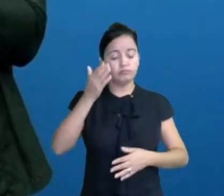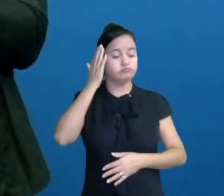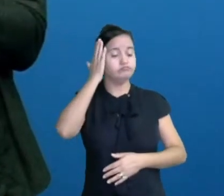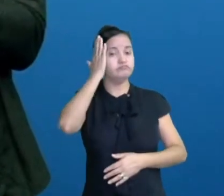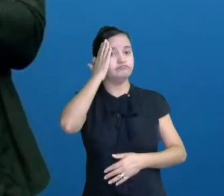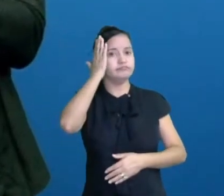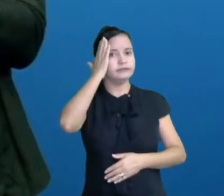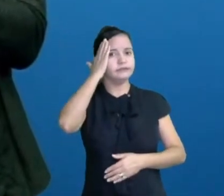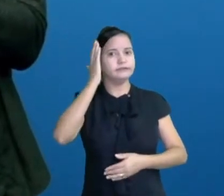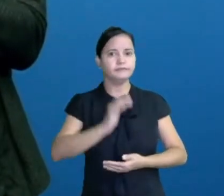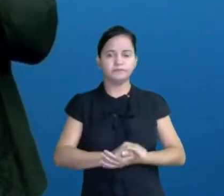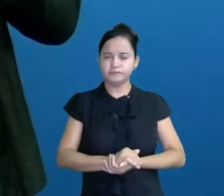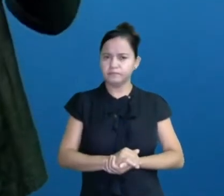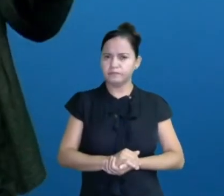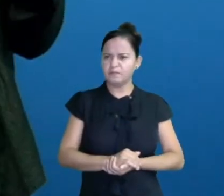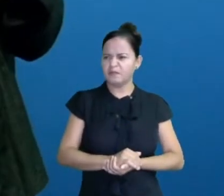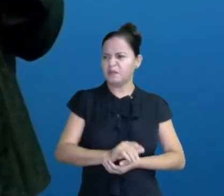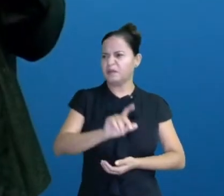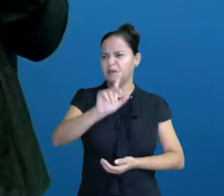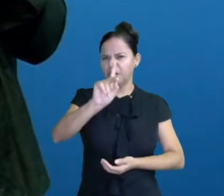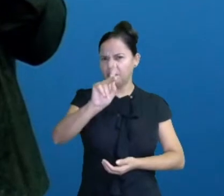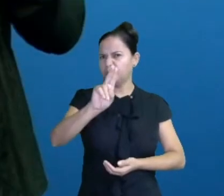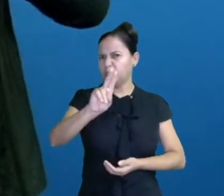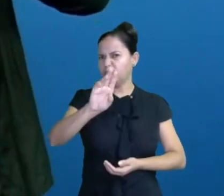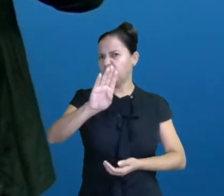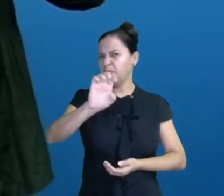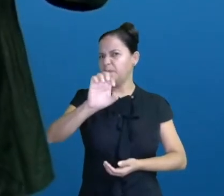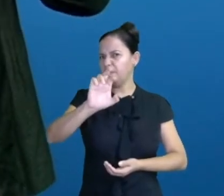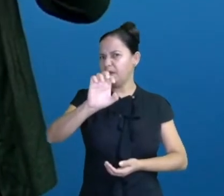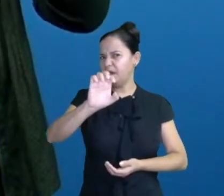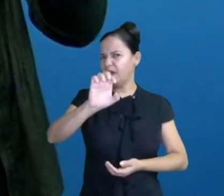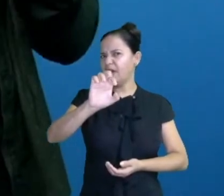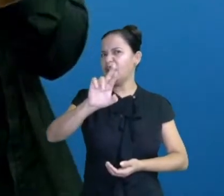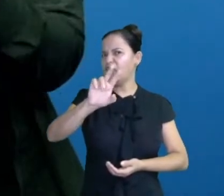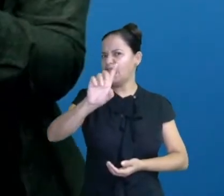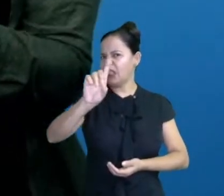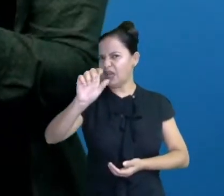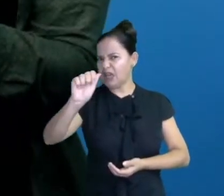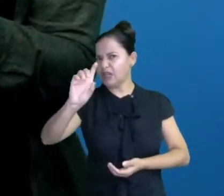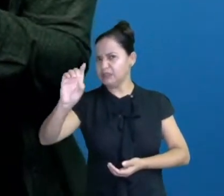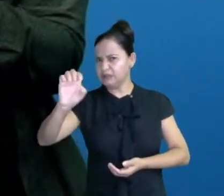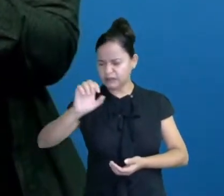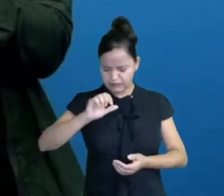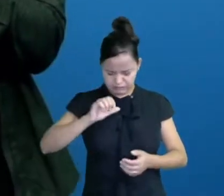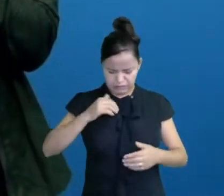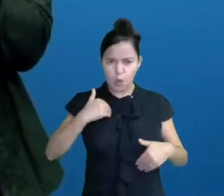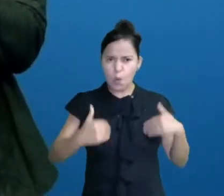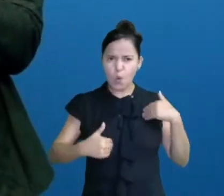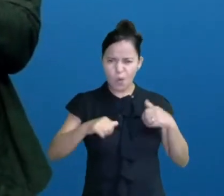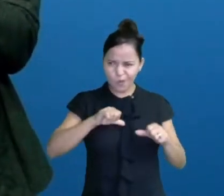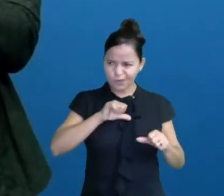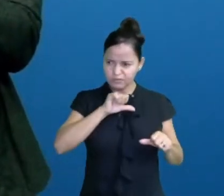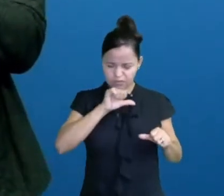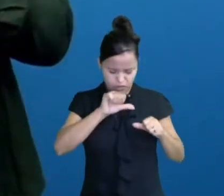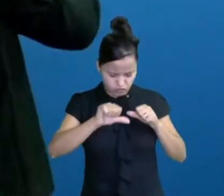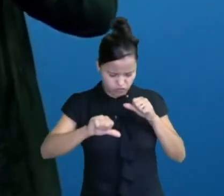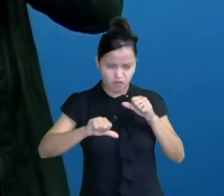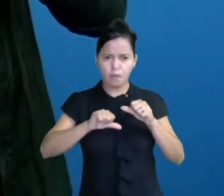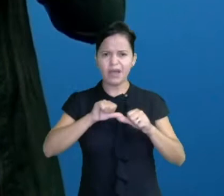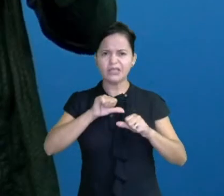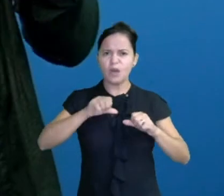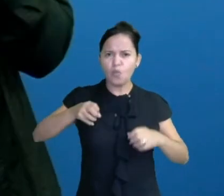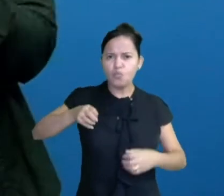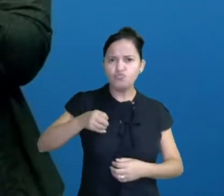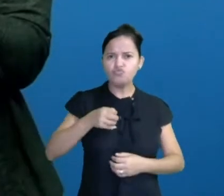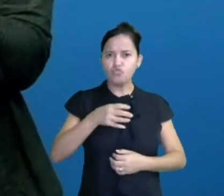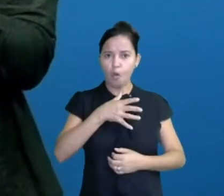o que seria essa tal puberdade, tá certo? Essa transformação que o nosso corpo passa a ter a partir do